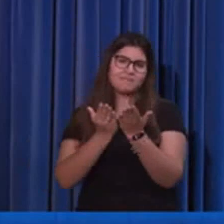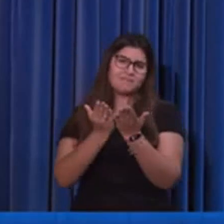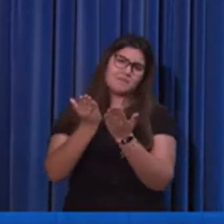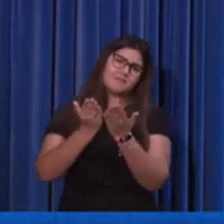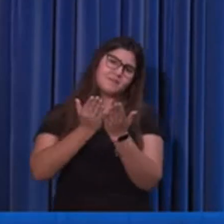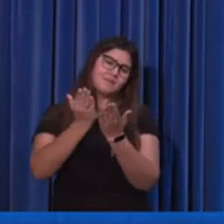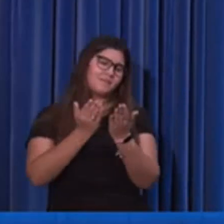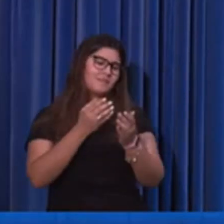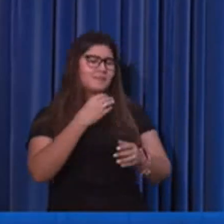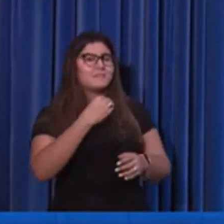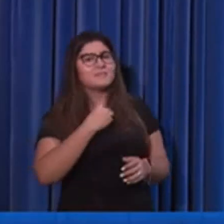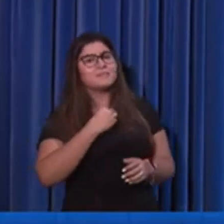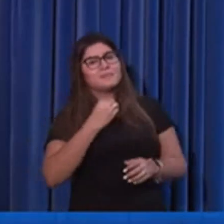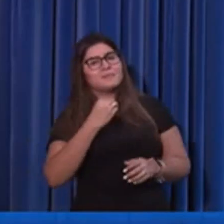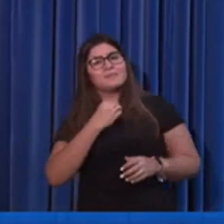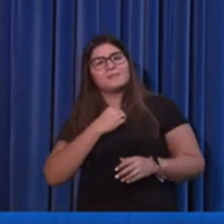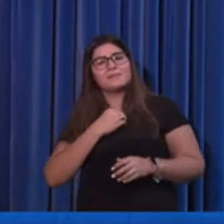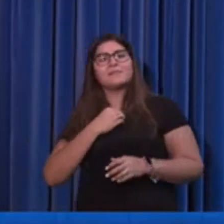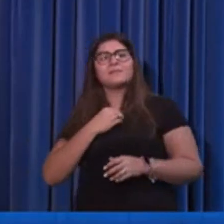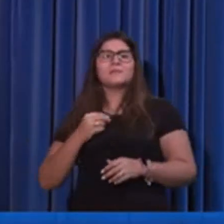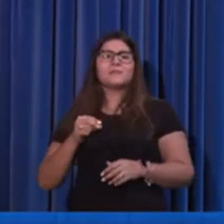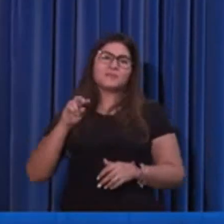sirvamos ao pecado